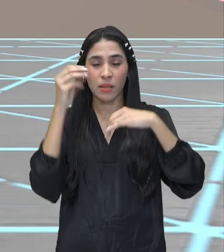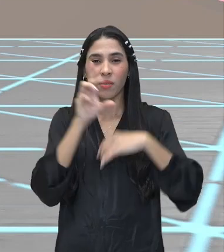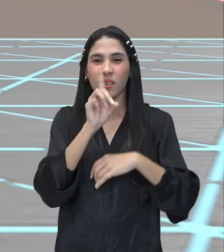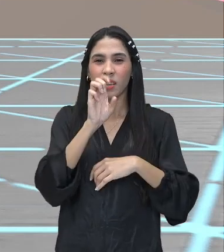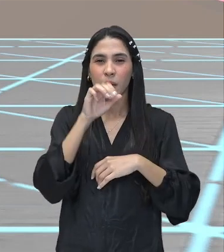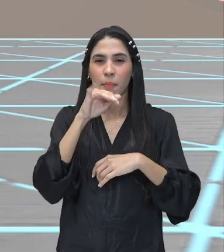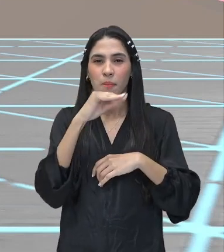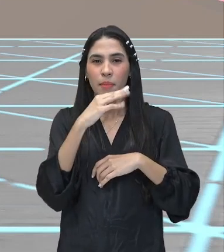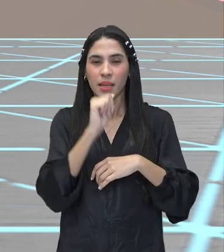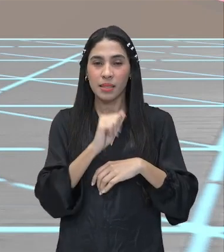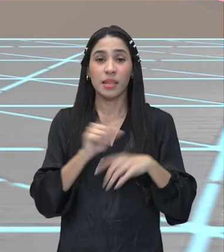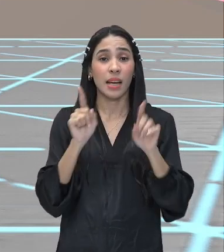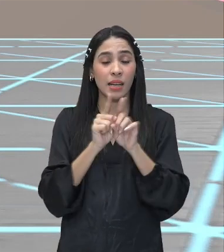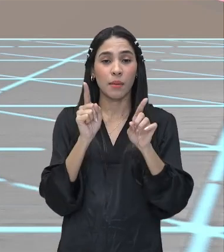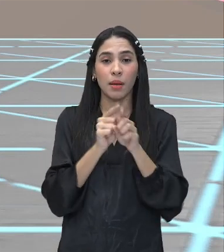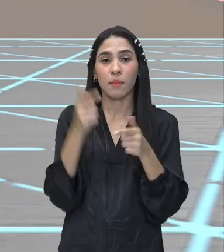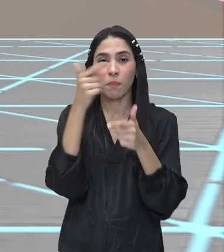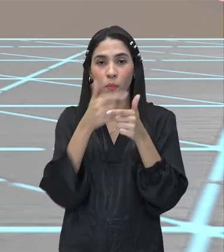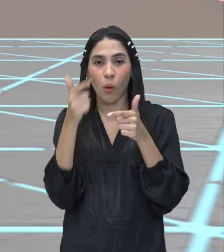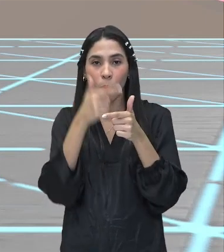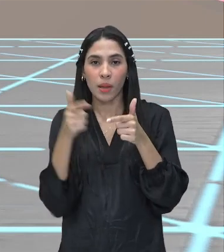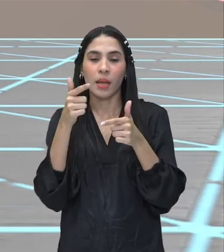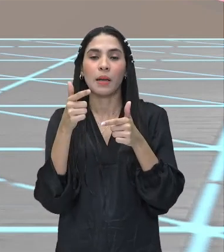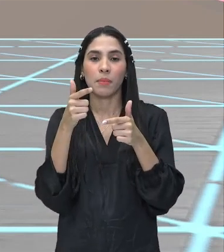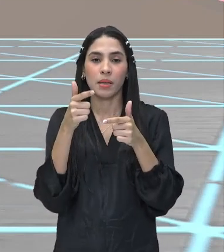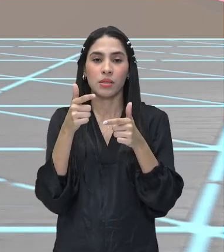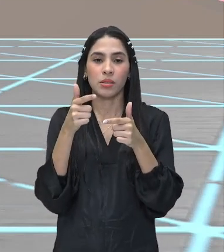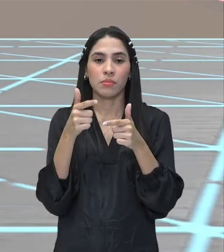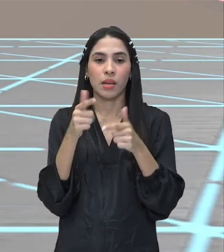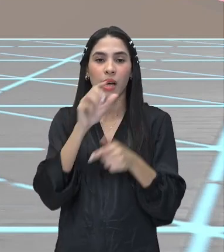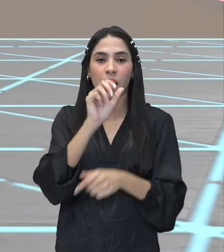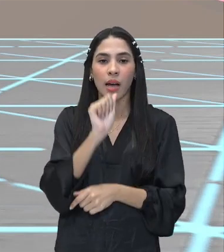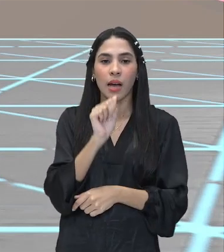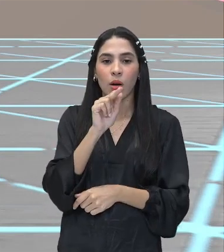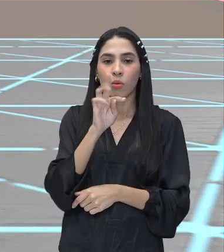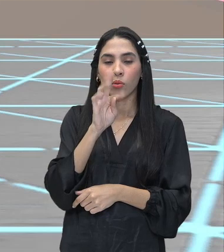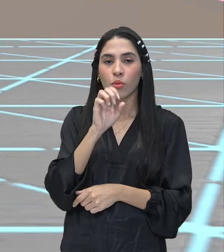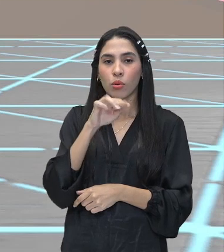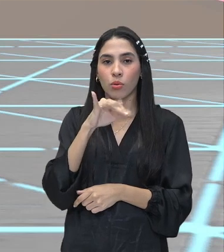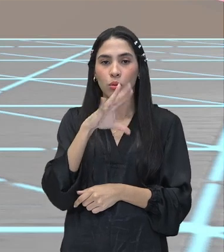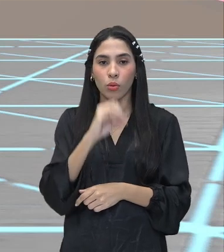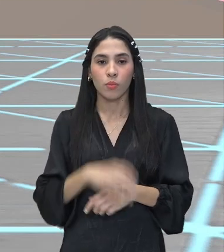conhecemos, e disfunções autonômicas, né, incluindo